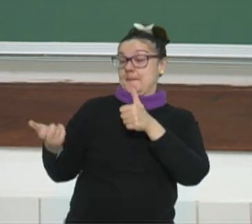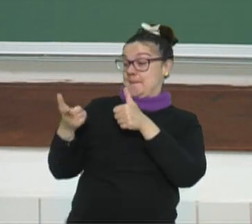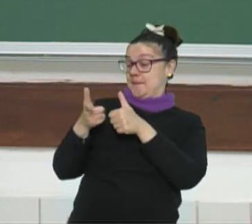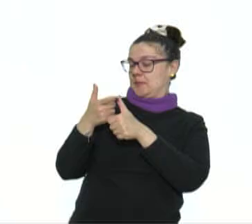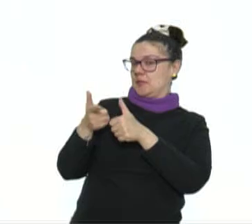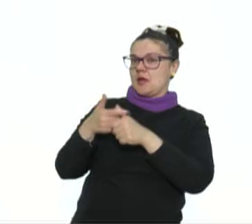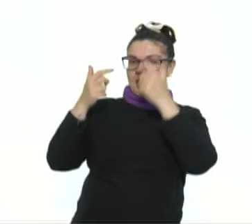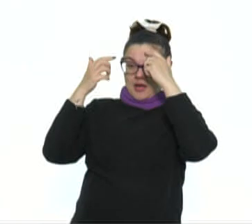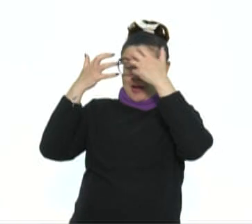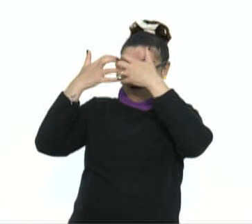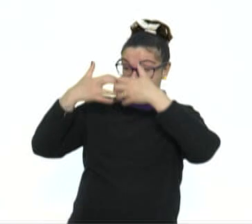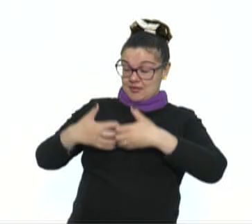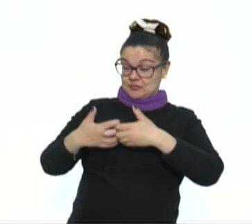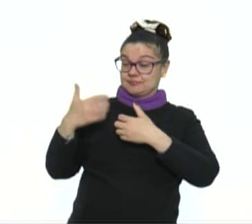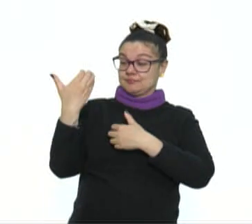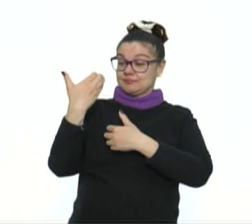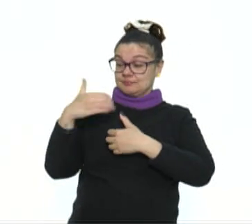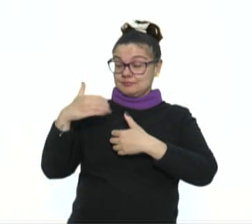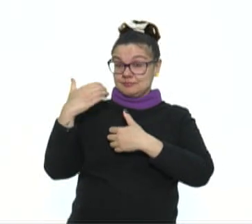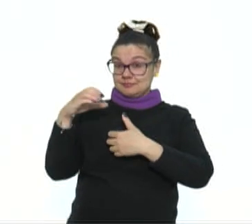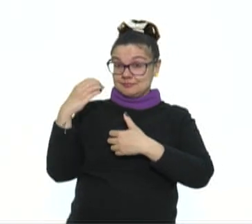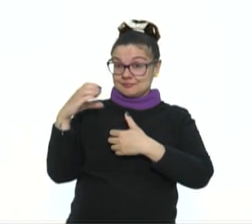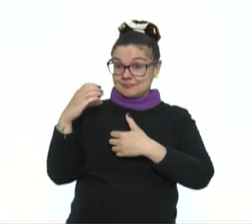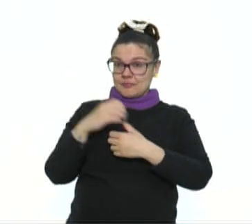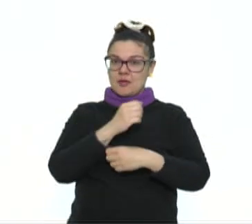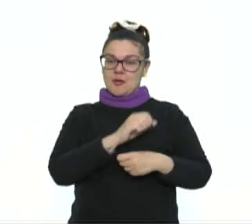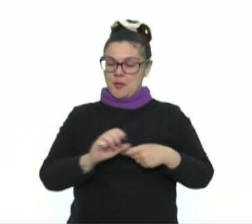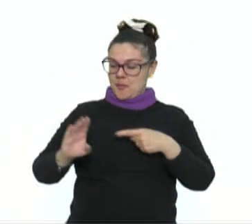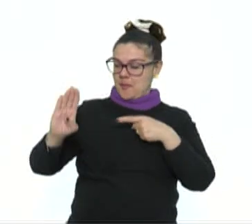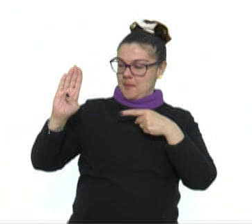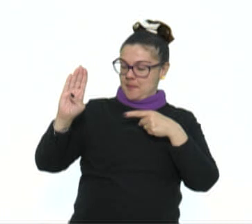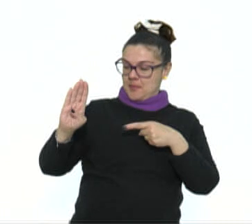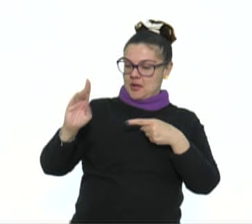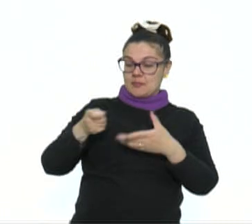Primeira, racionalidade científica. B,